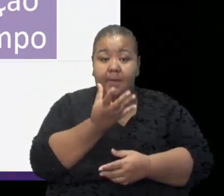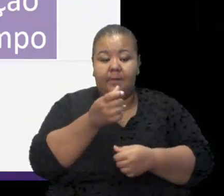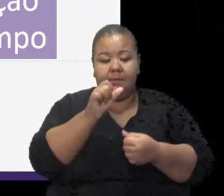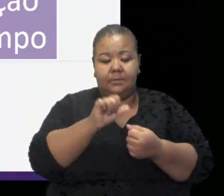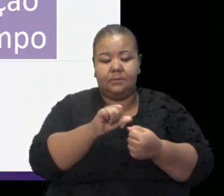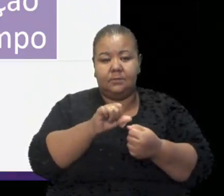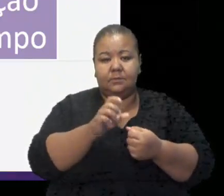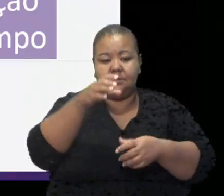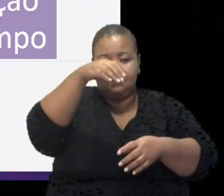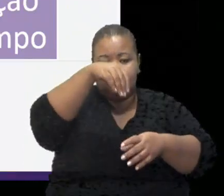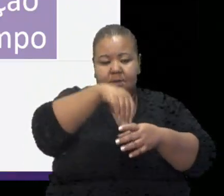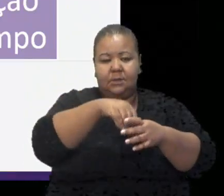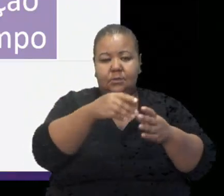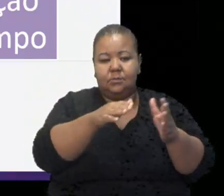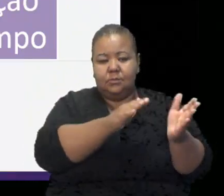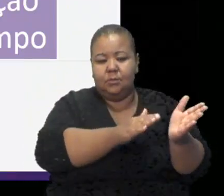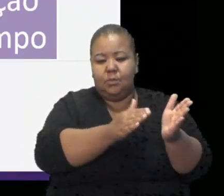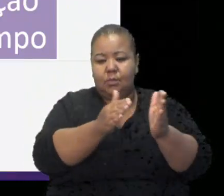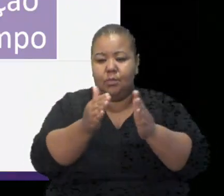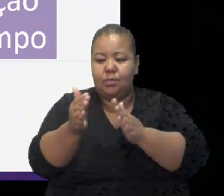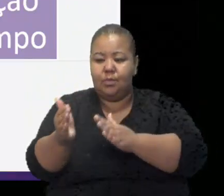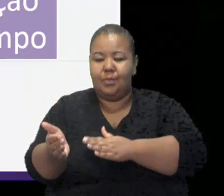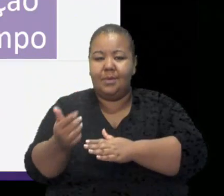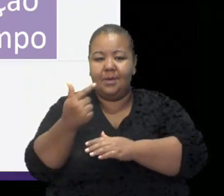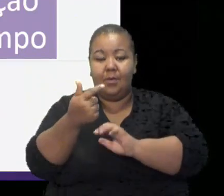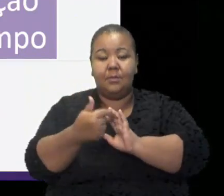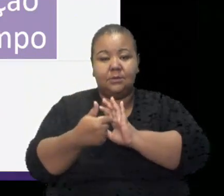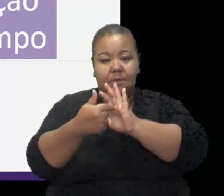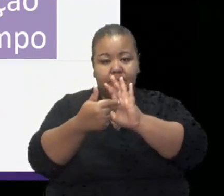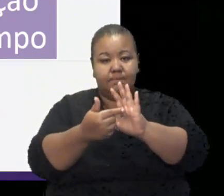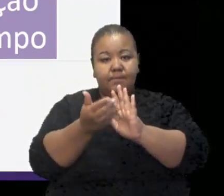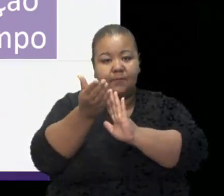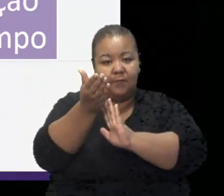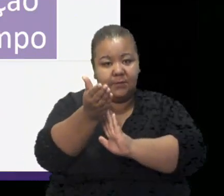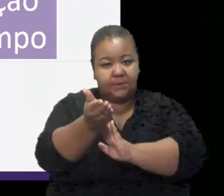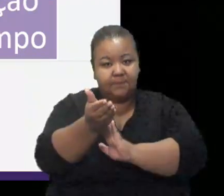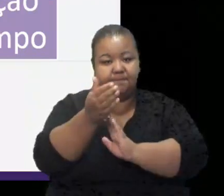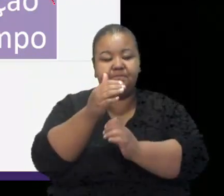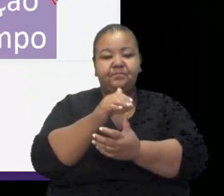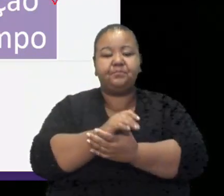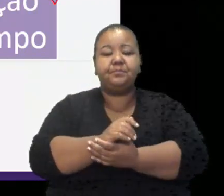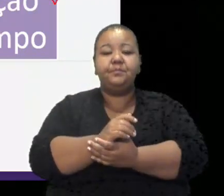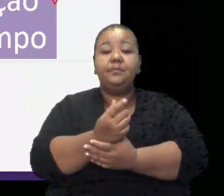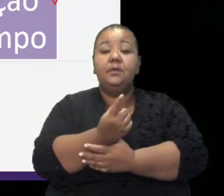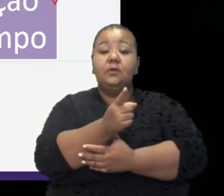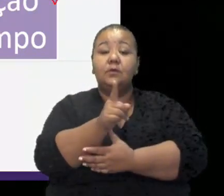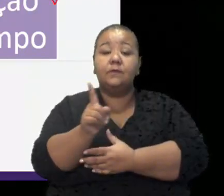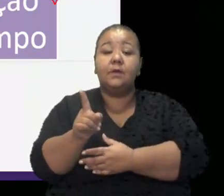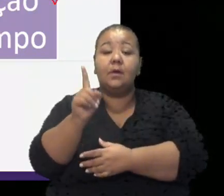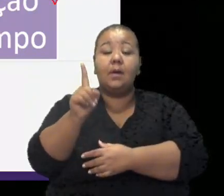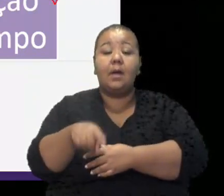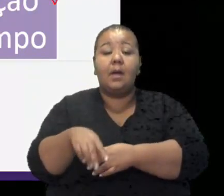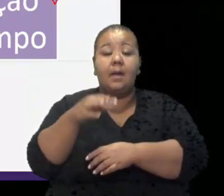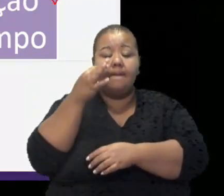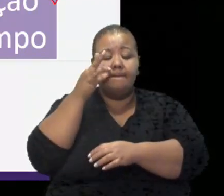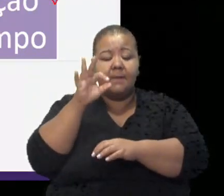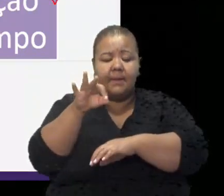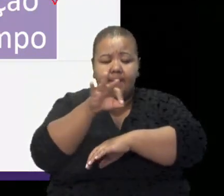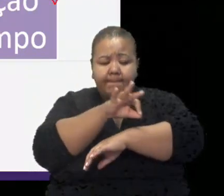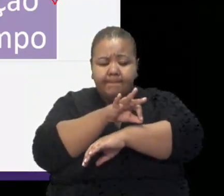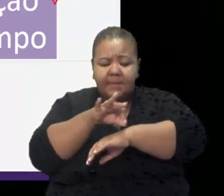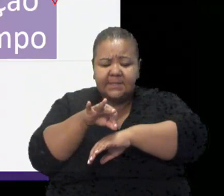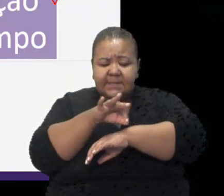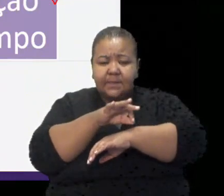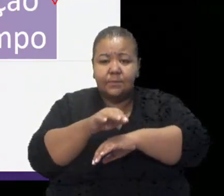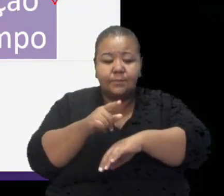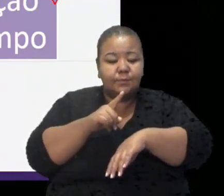executada dentro de todo o macro processo, como eu já apresentei para você. Por fim, a medição do tempo, né, que vai